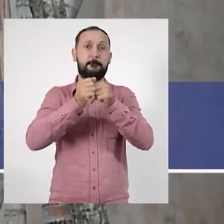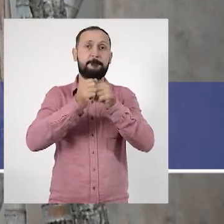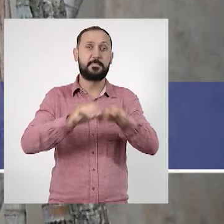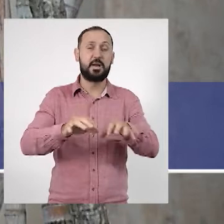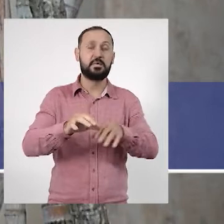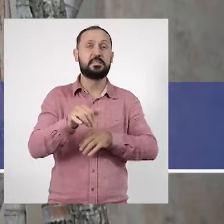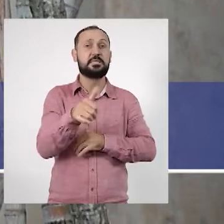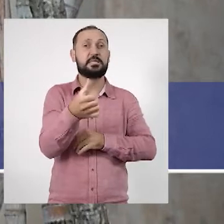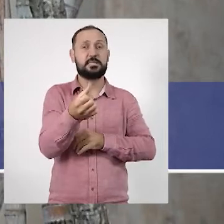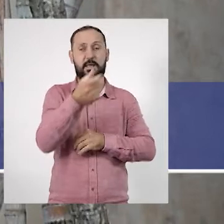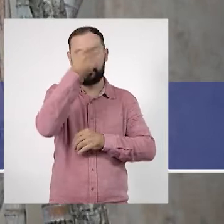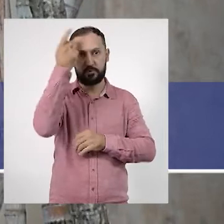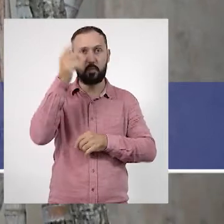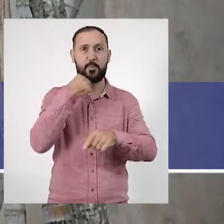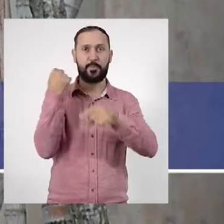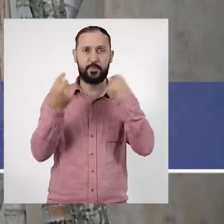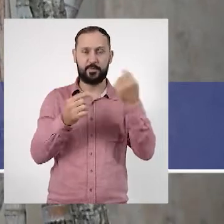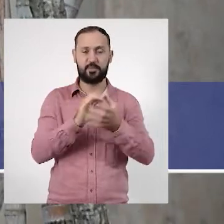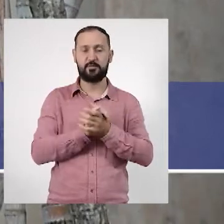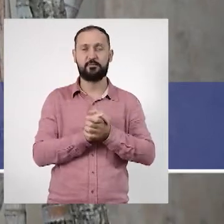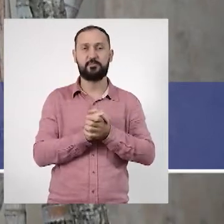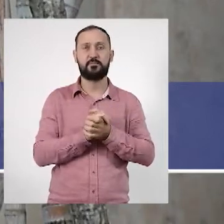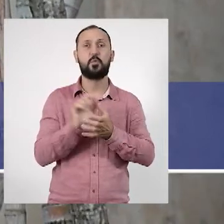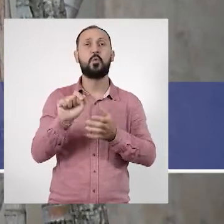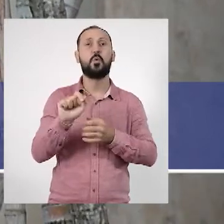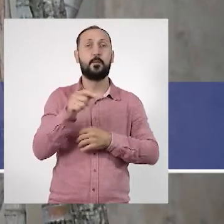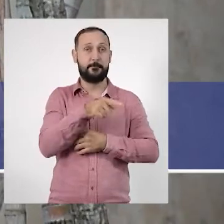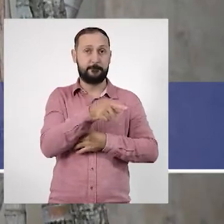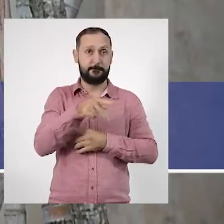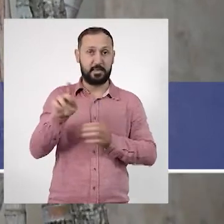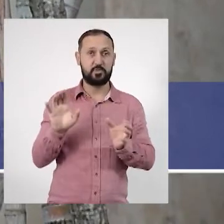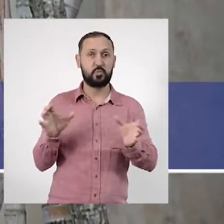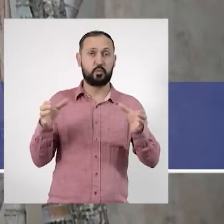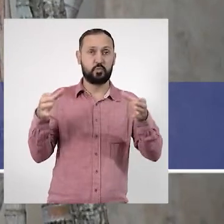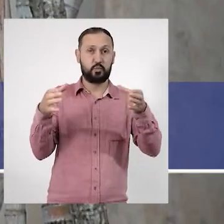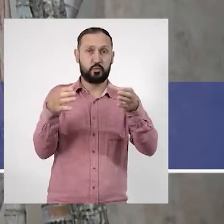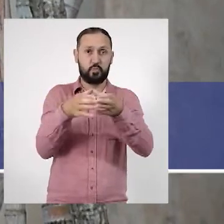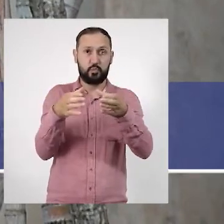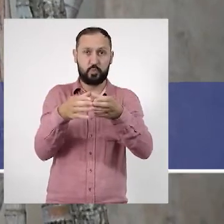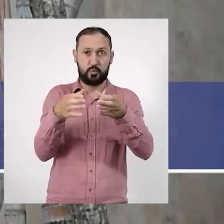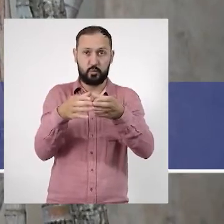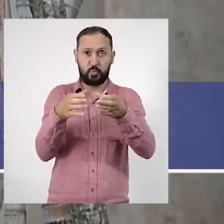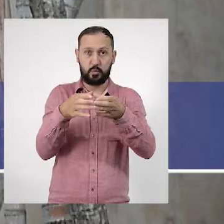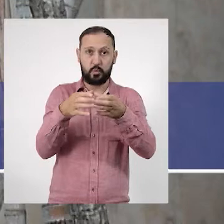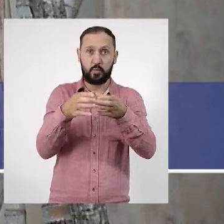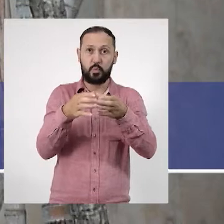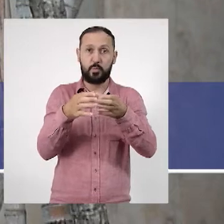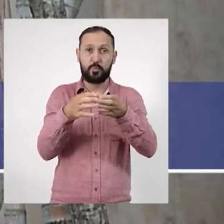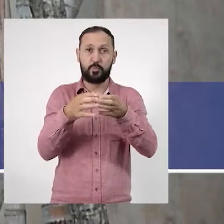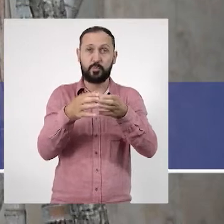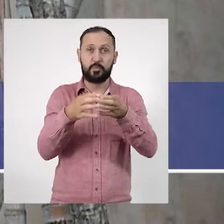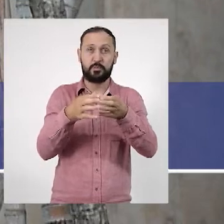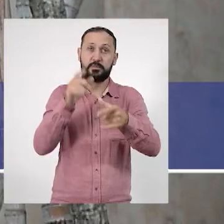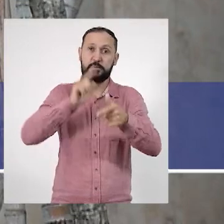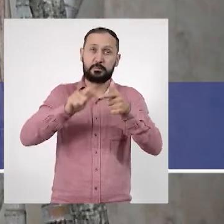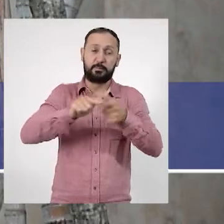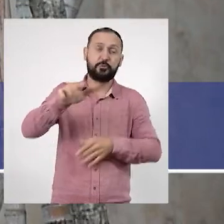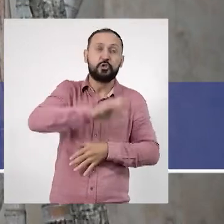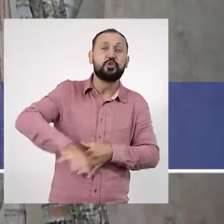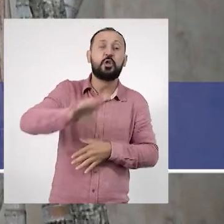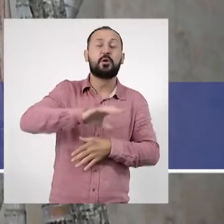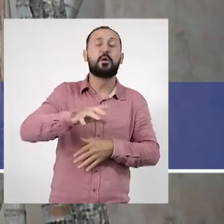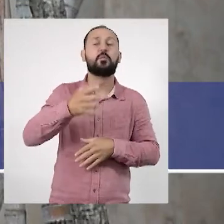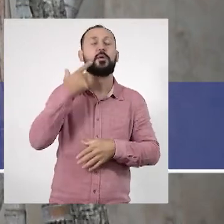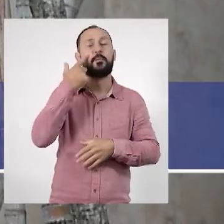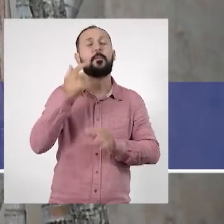16 óbitos. Diante desse cenário, o presidente da Comissão de Calamidade da Assembleia Legislativa destacou sugestões